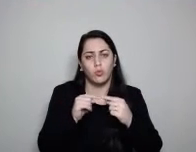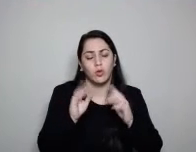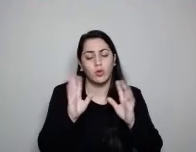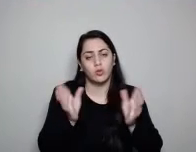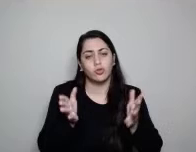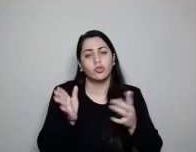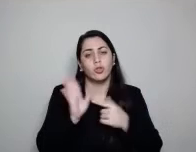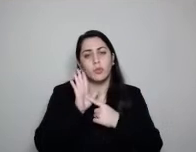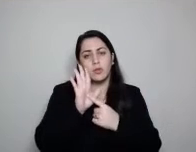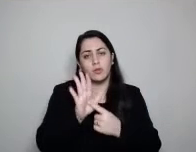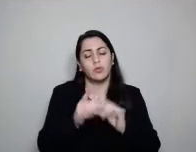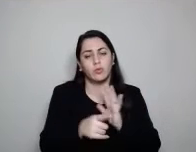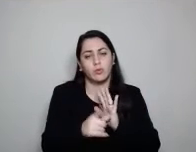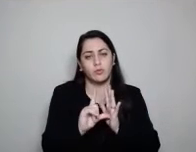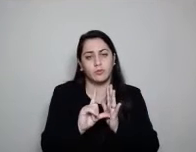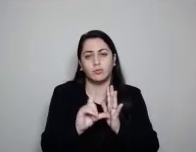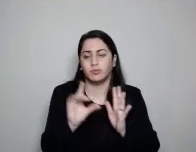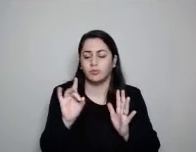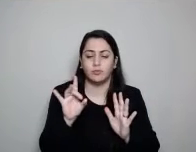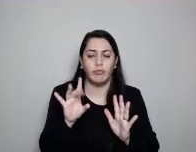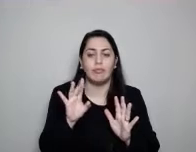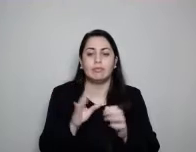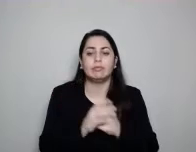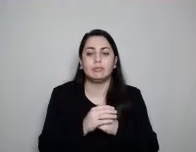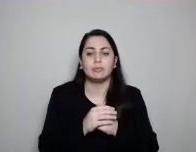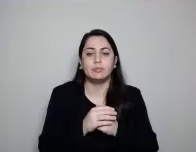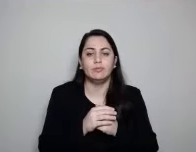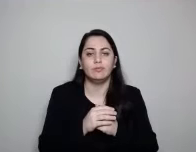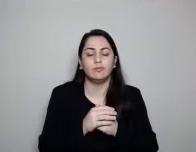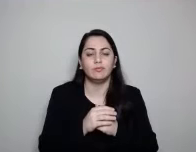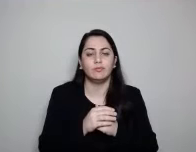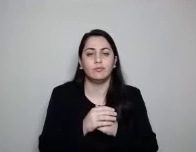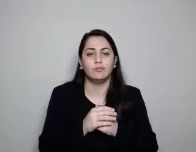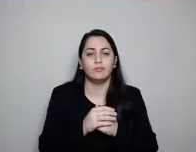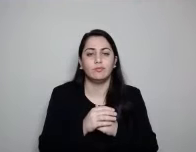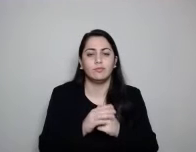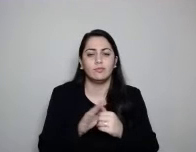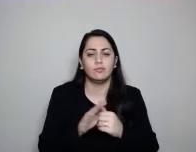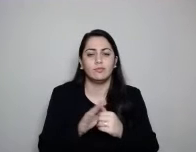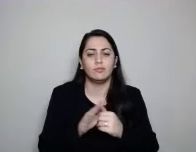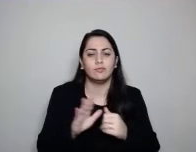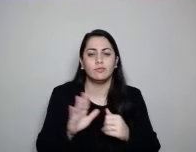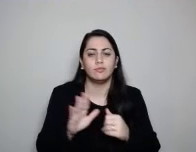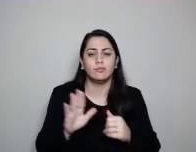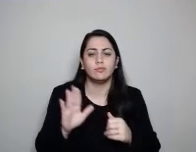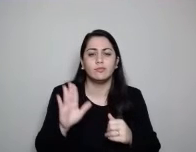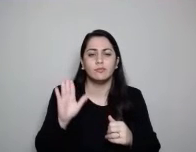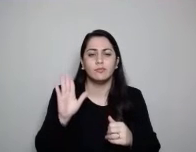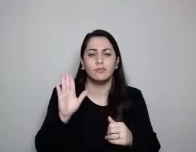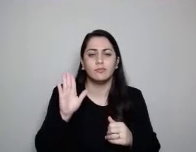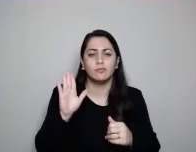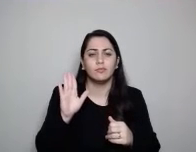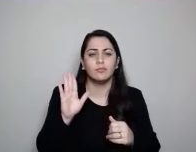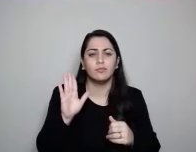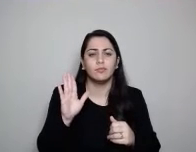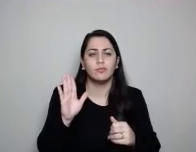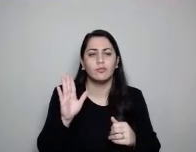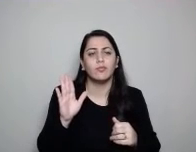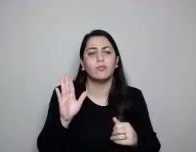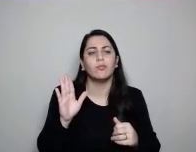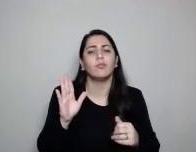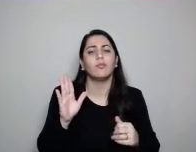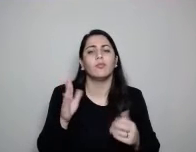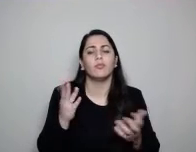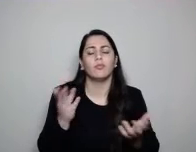esclarecimento. Está com a palavra. Eu entendo o que o doutor Ricardo disse, mas eu não vejo sentença,